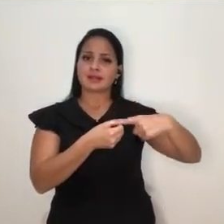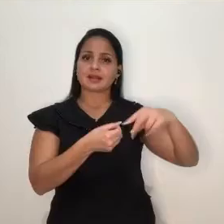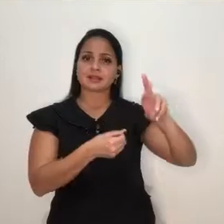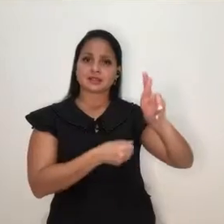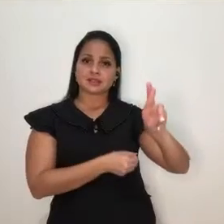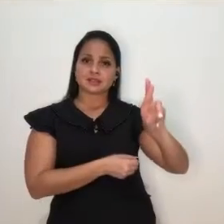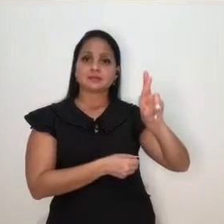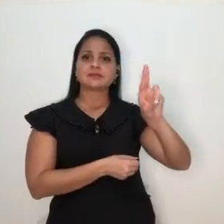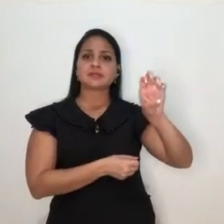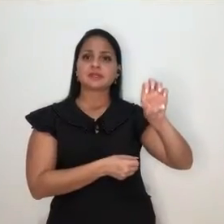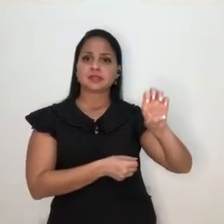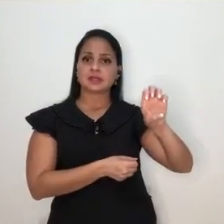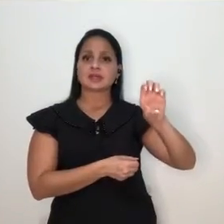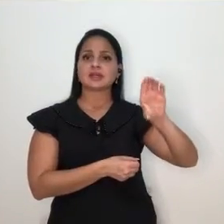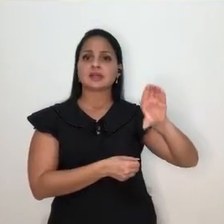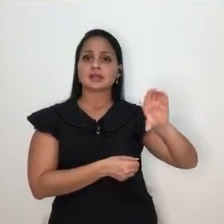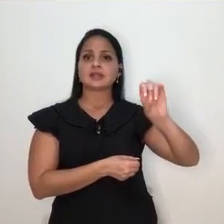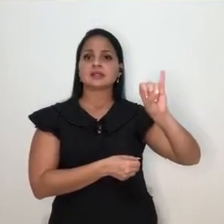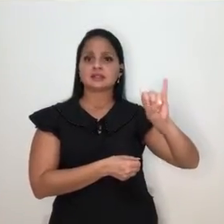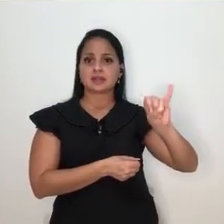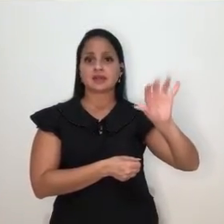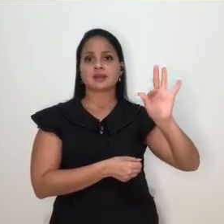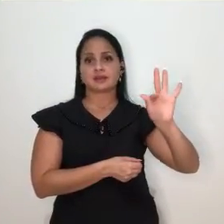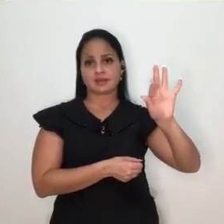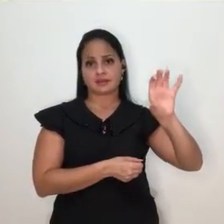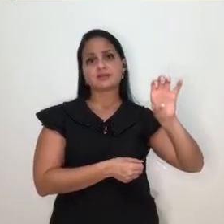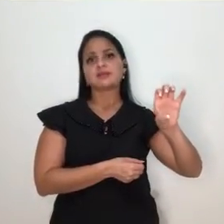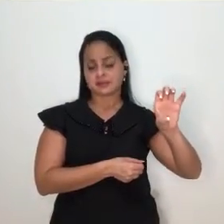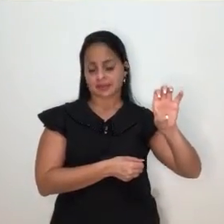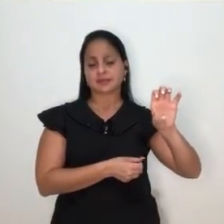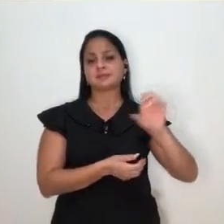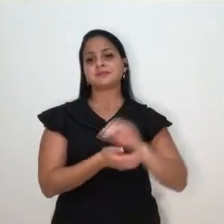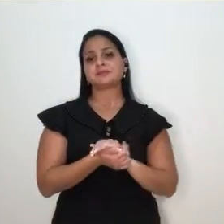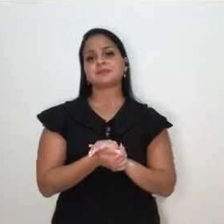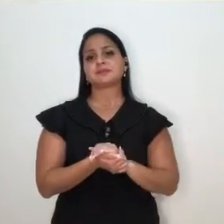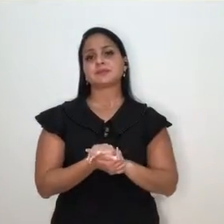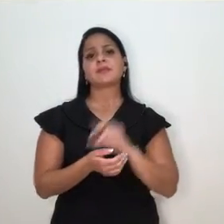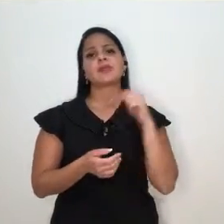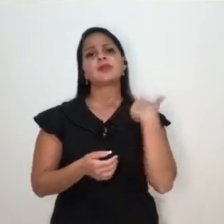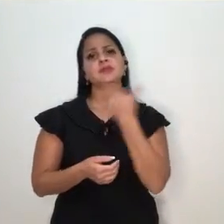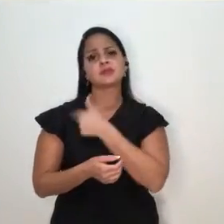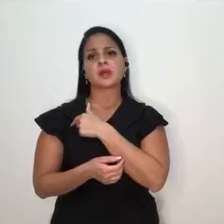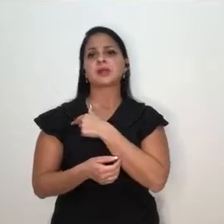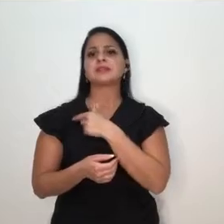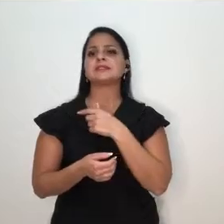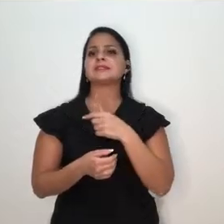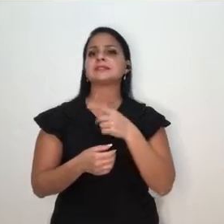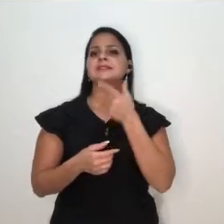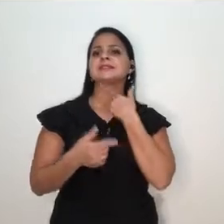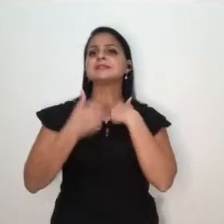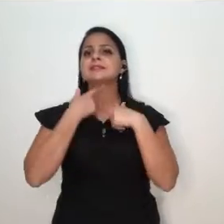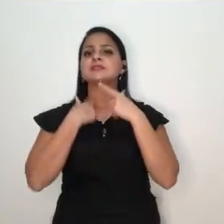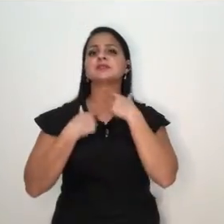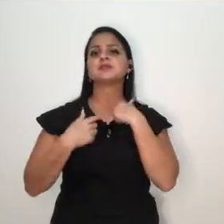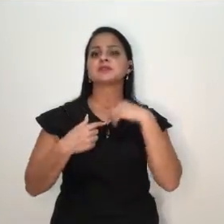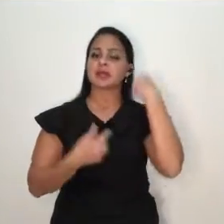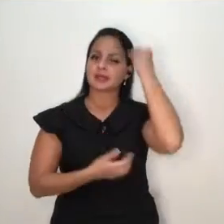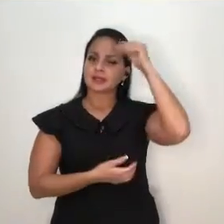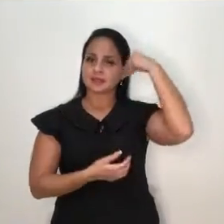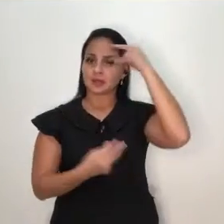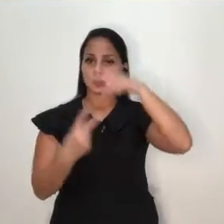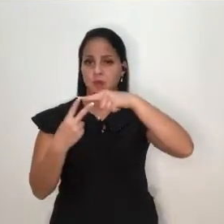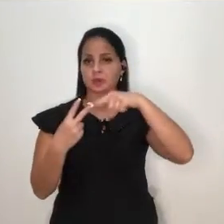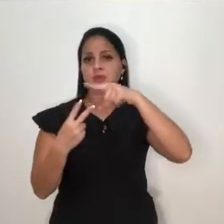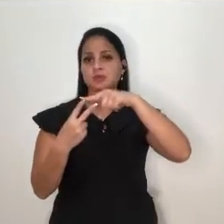na UFPE, em Pernambuco, e fizemos essa aventura lá, né? Fomos nós